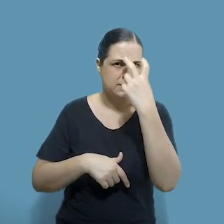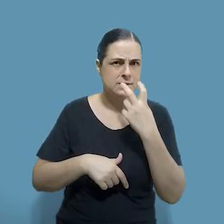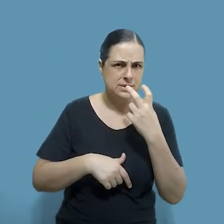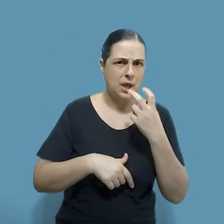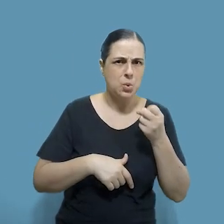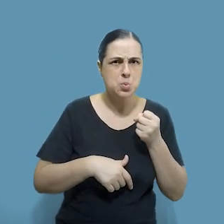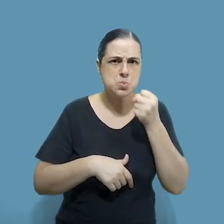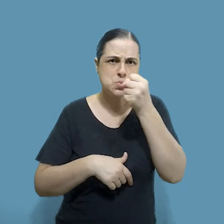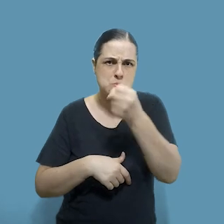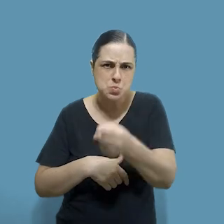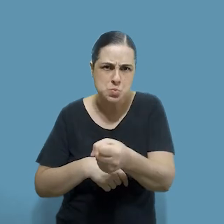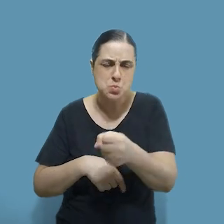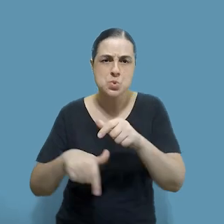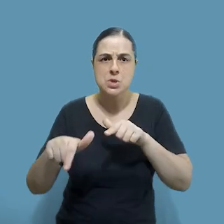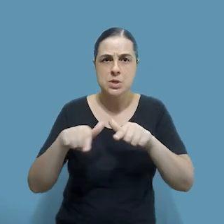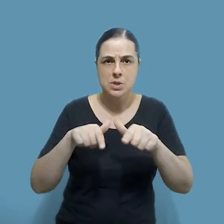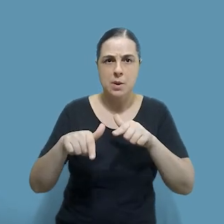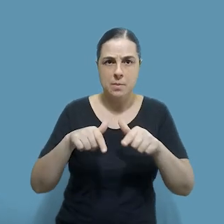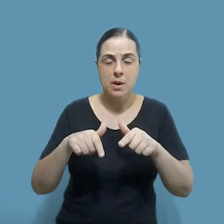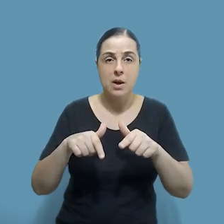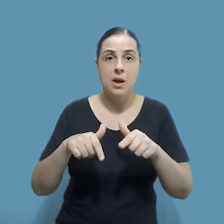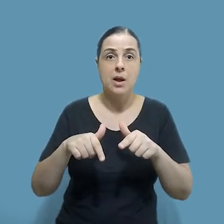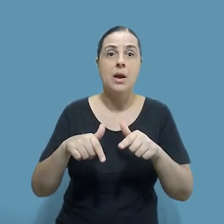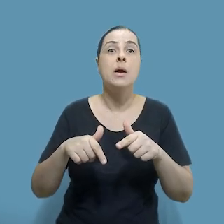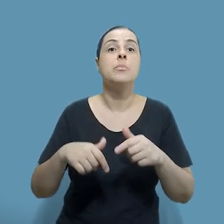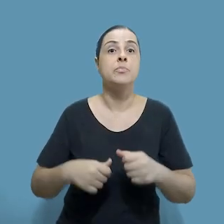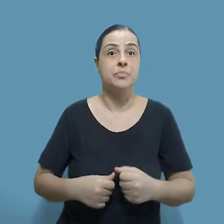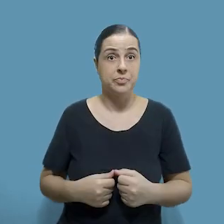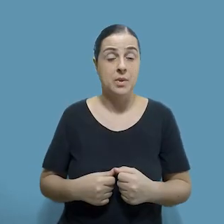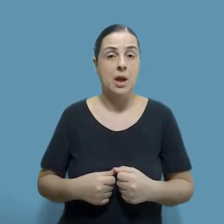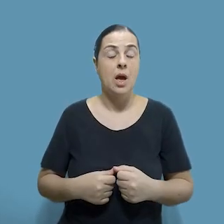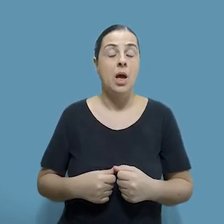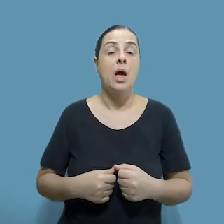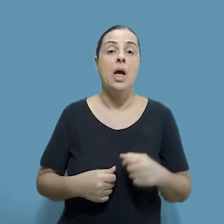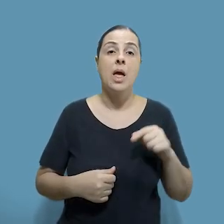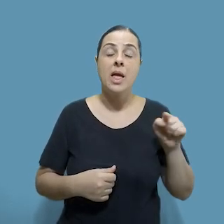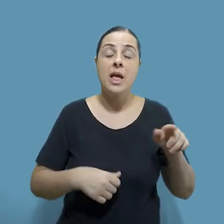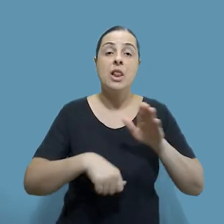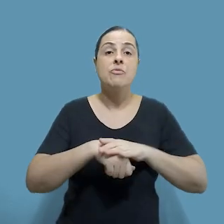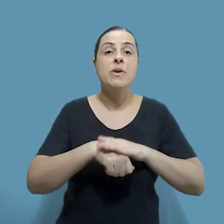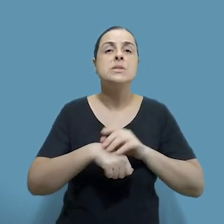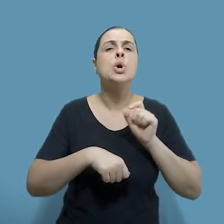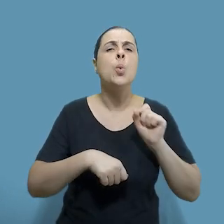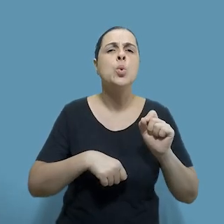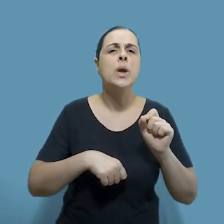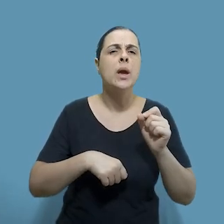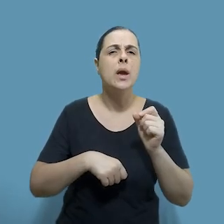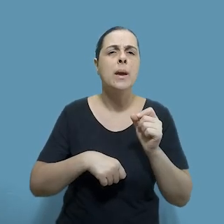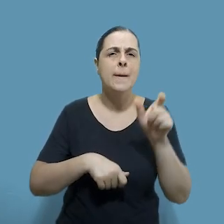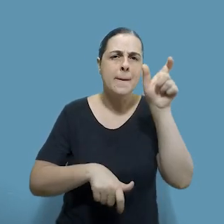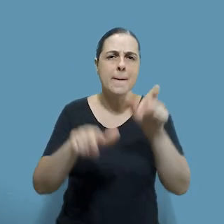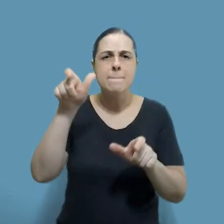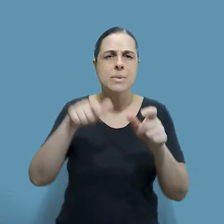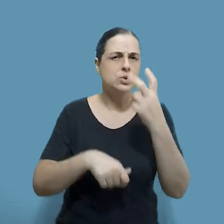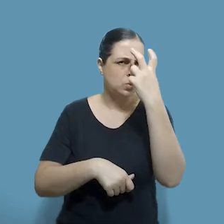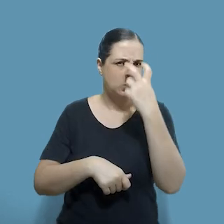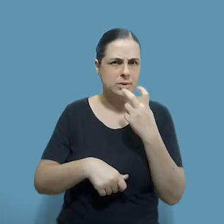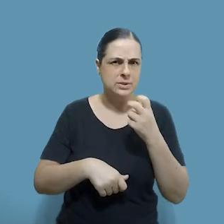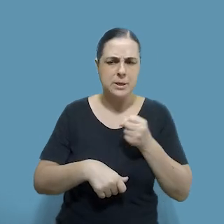Não em oficina brigada, em situações de trabalho mesmo, né? E ele aí começou a insistir